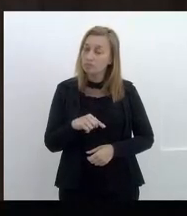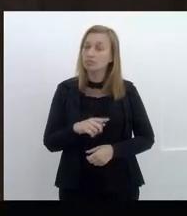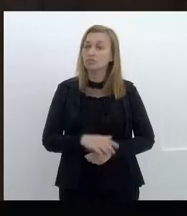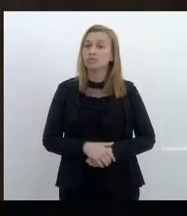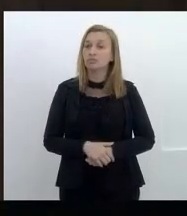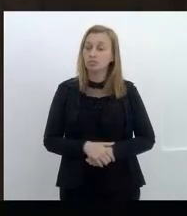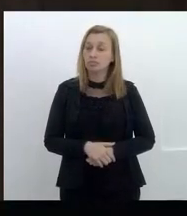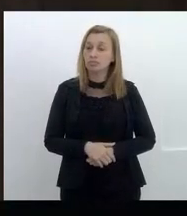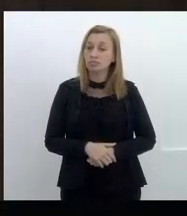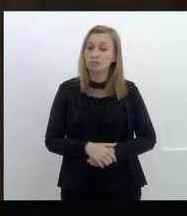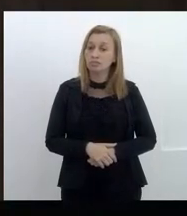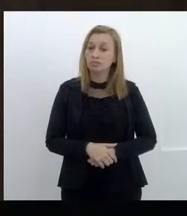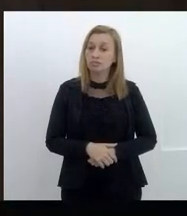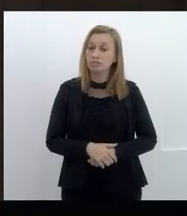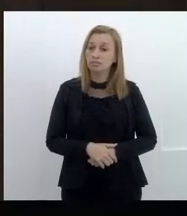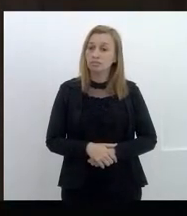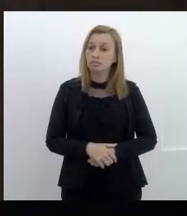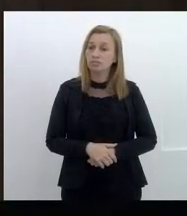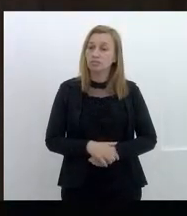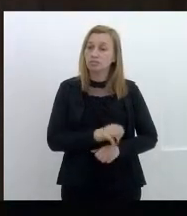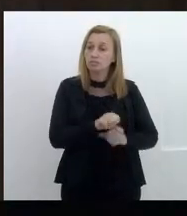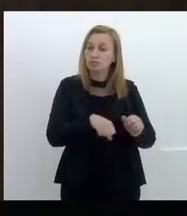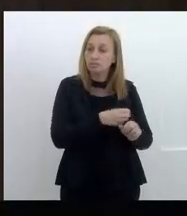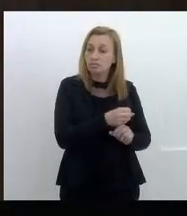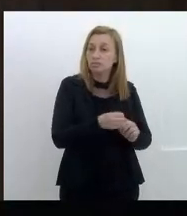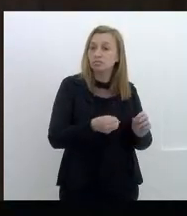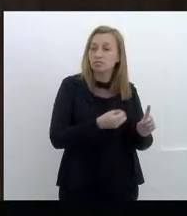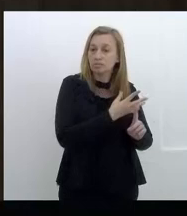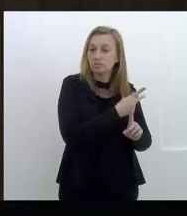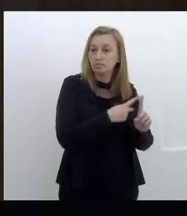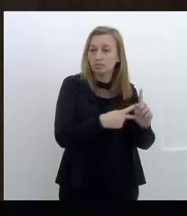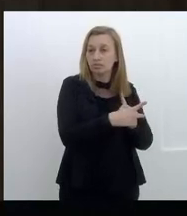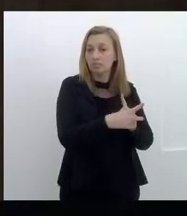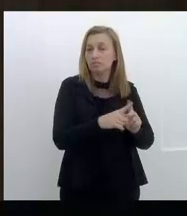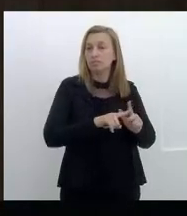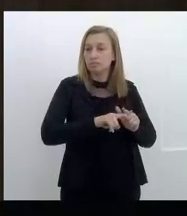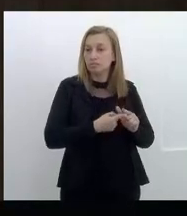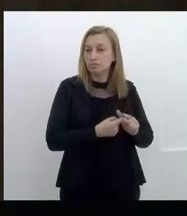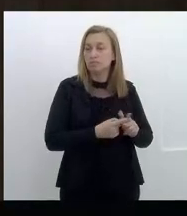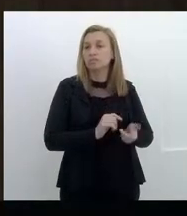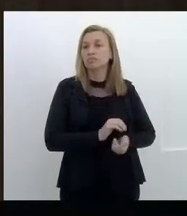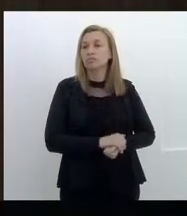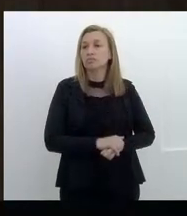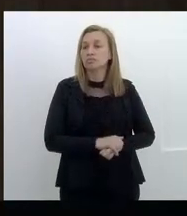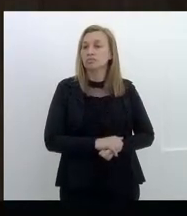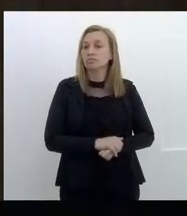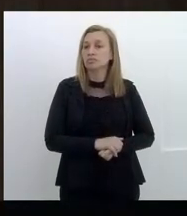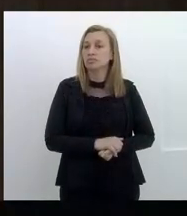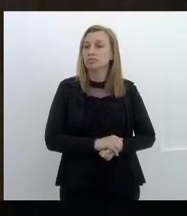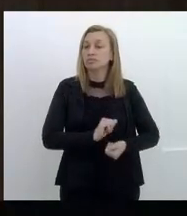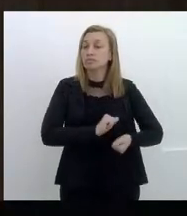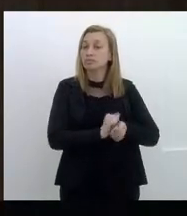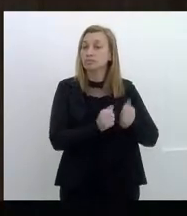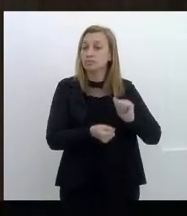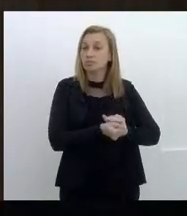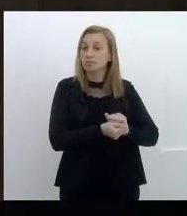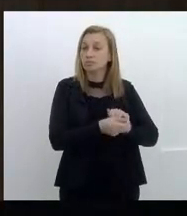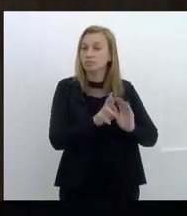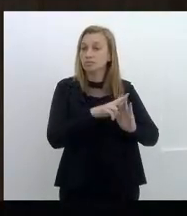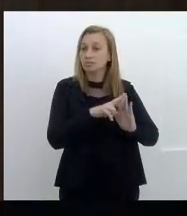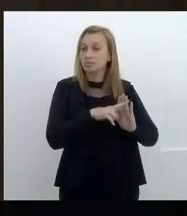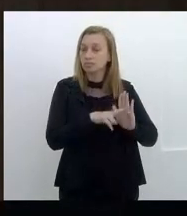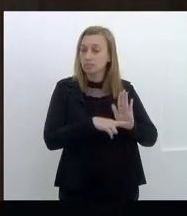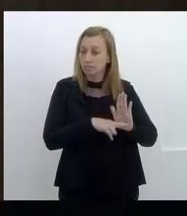falando estamos fazendo uma reforma e demais alterações para adequação ao As exigências do